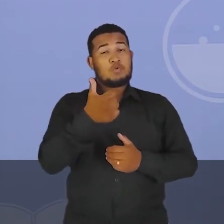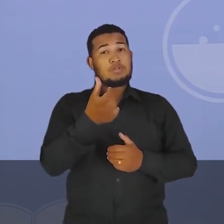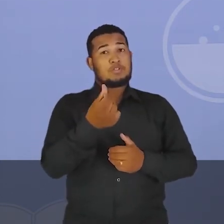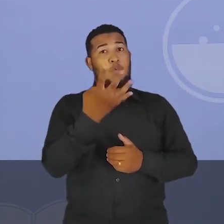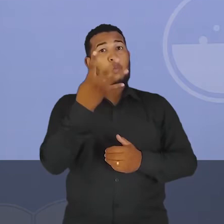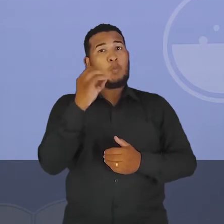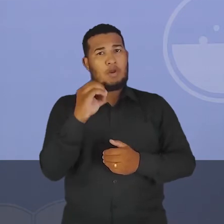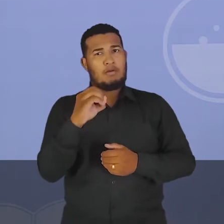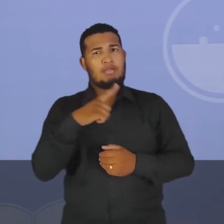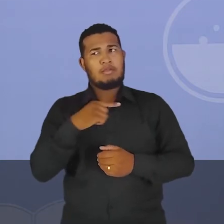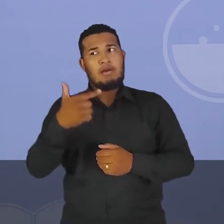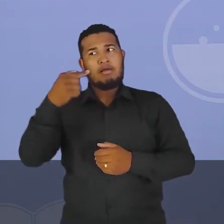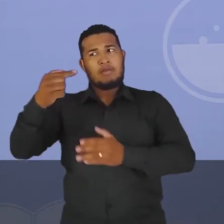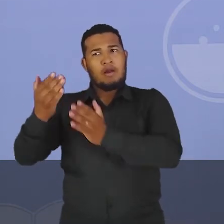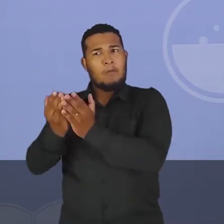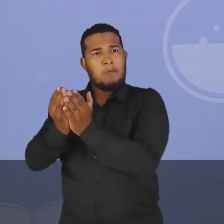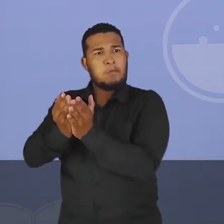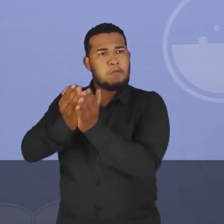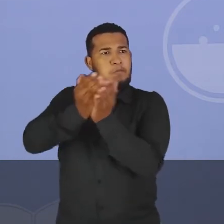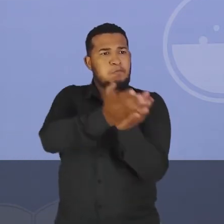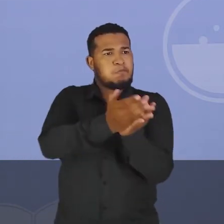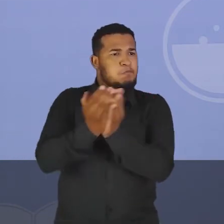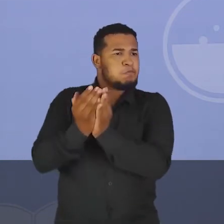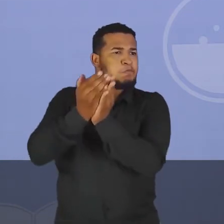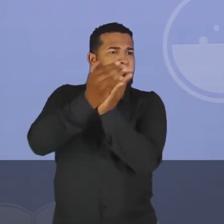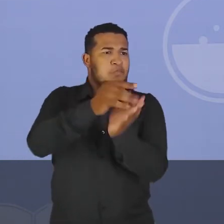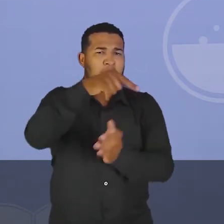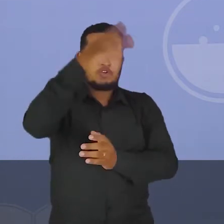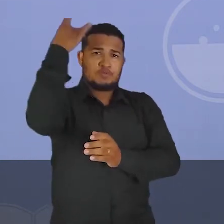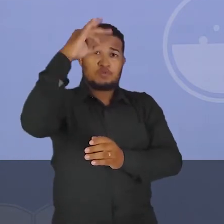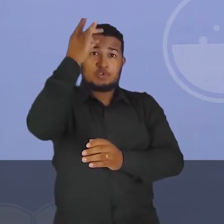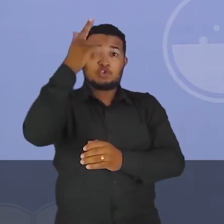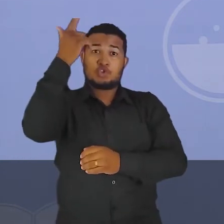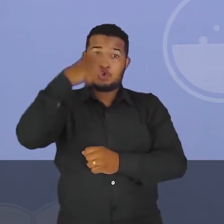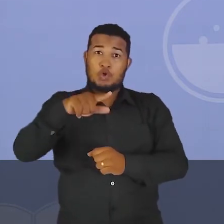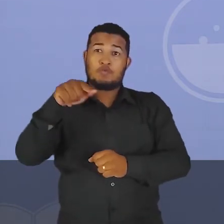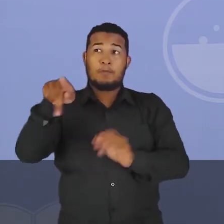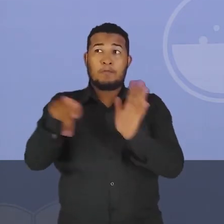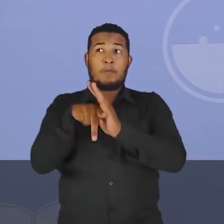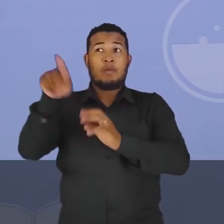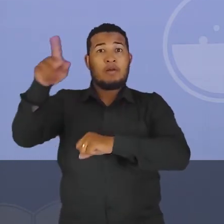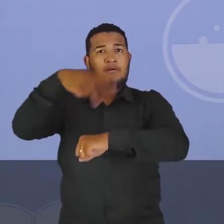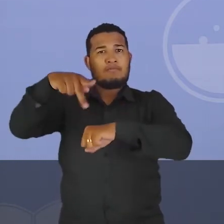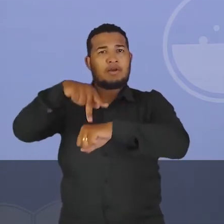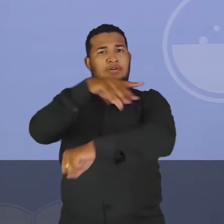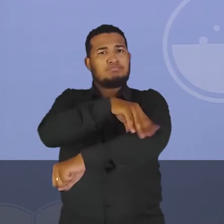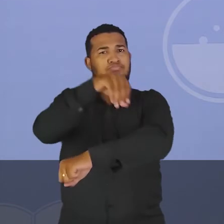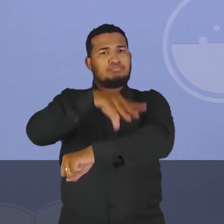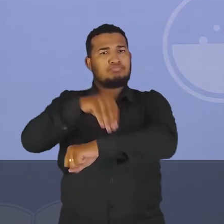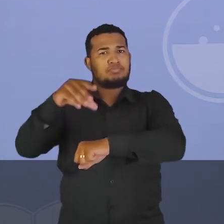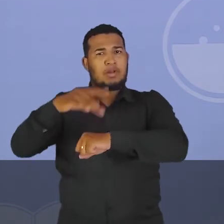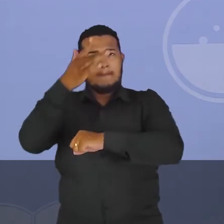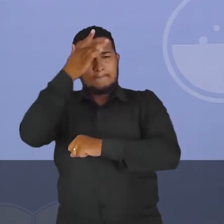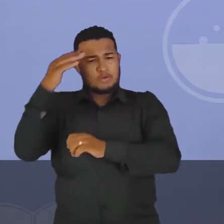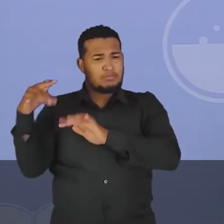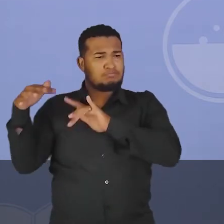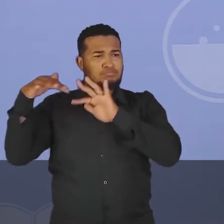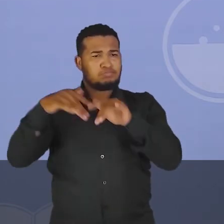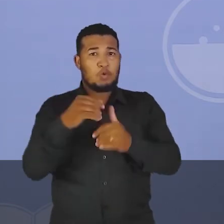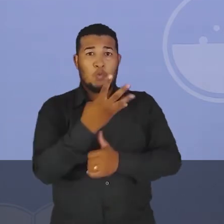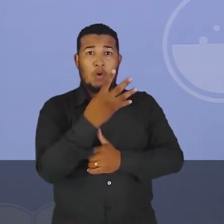7 navios holandeses que atacam novamente o Espírito Santo, né? Eles conseguem desembarcar 400 homens, mas a gente